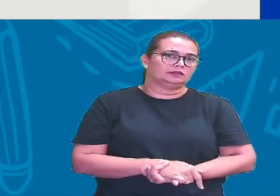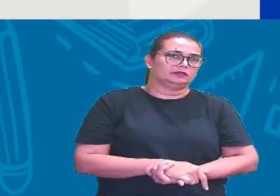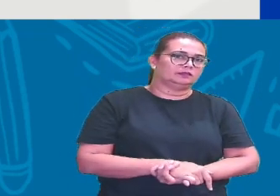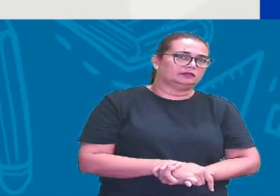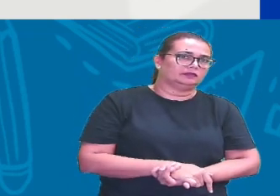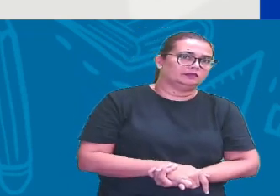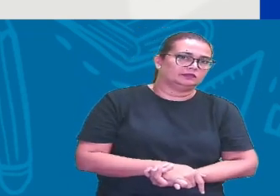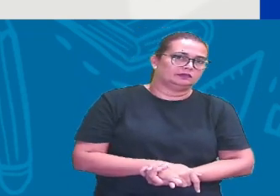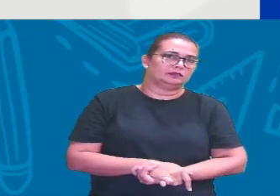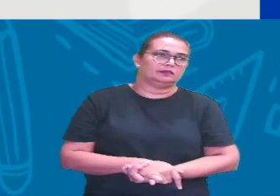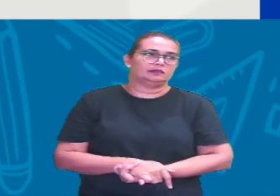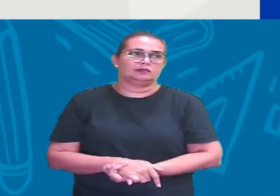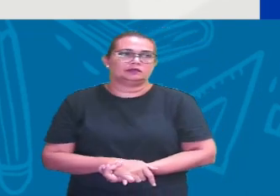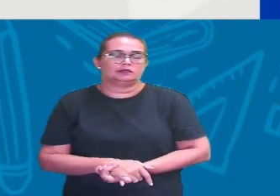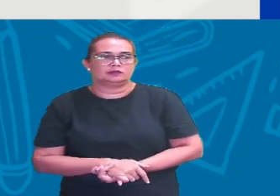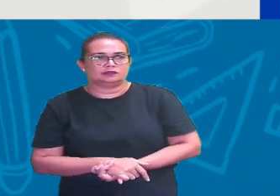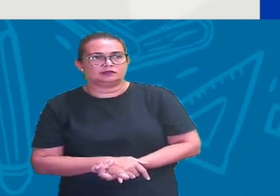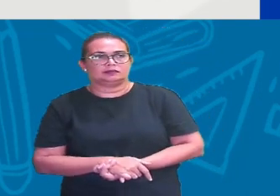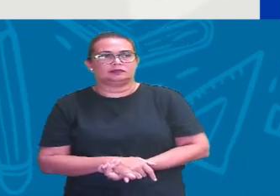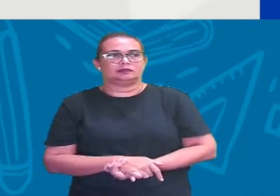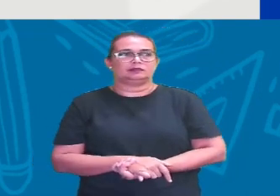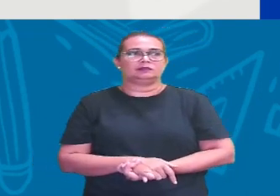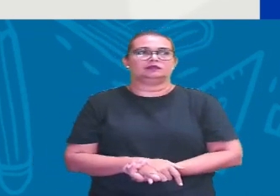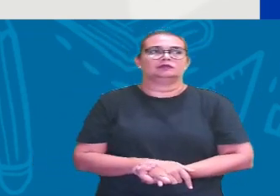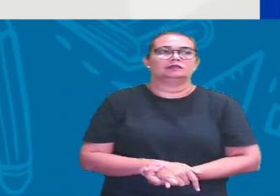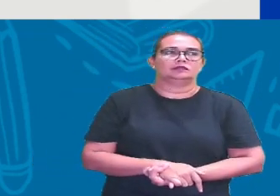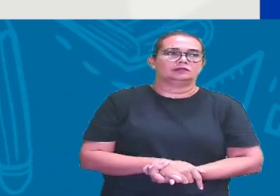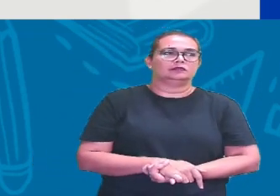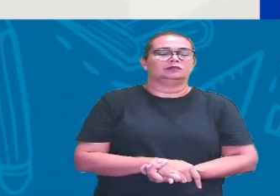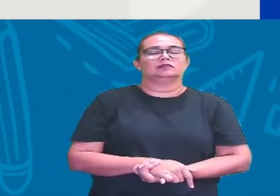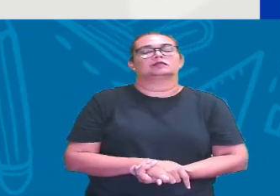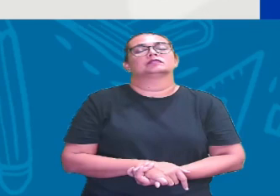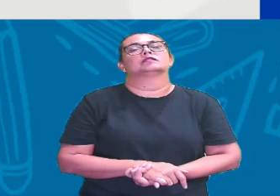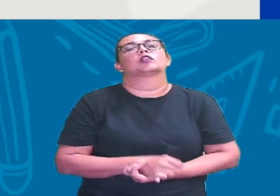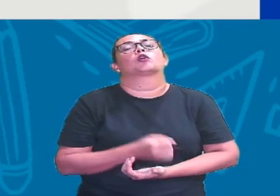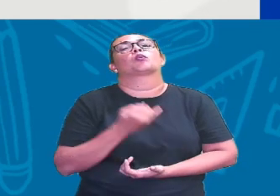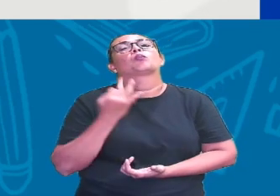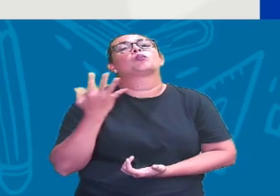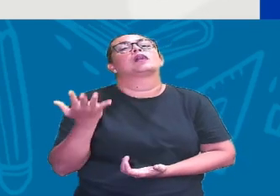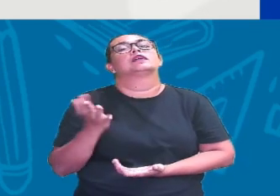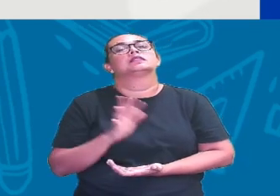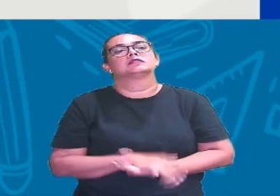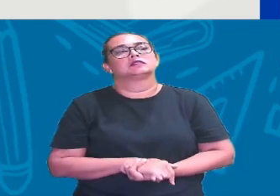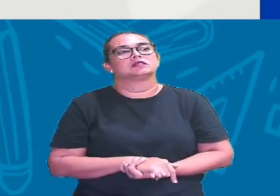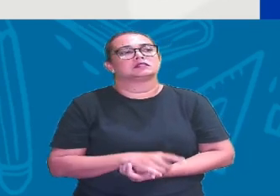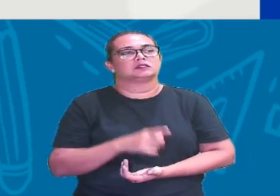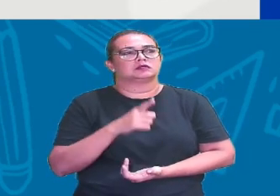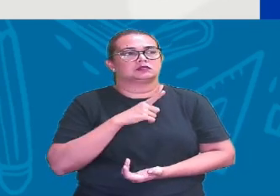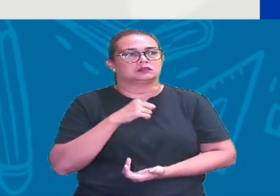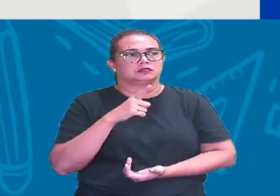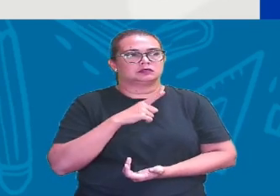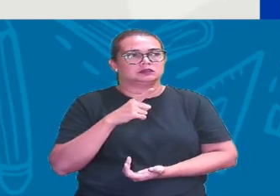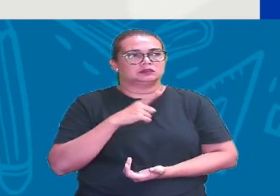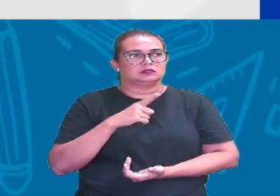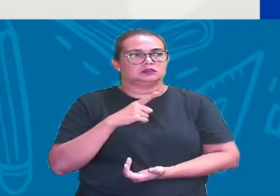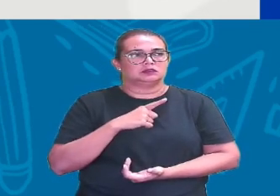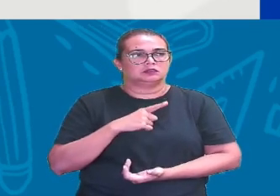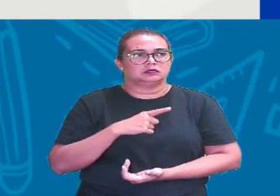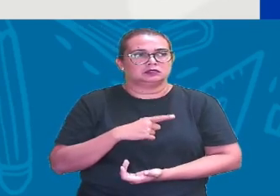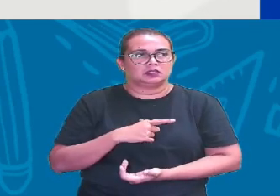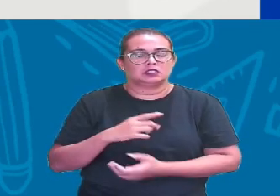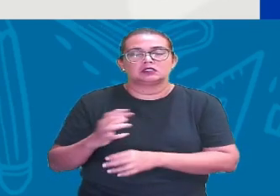Ó, I. Ah, então, quantas moedas tem? Nós temos ao todo